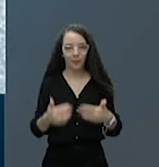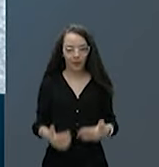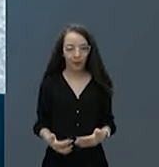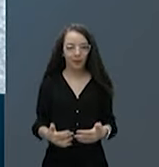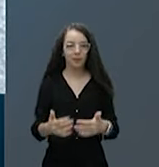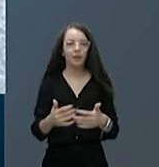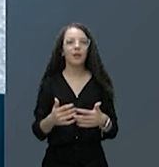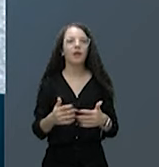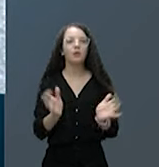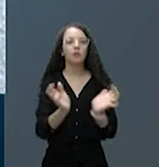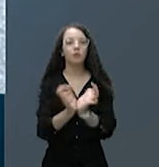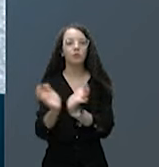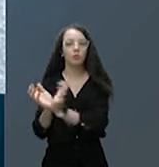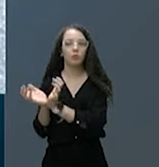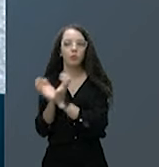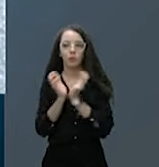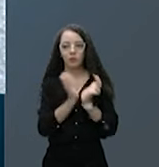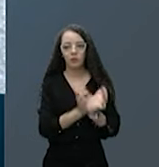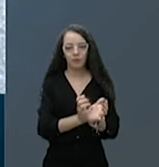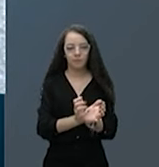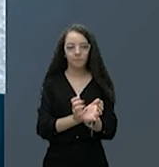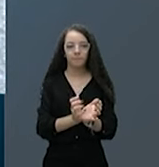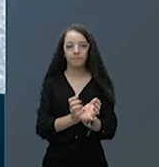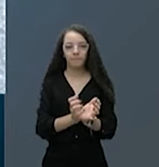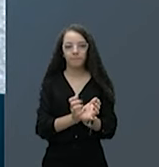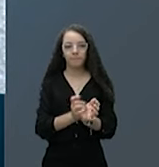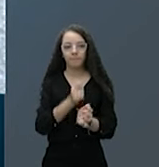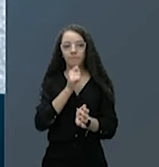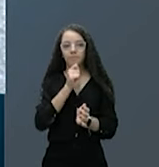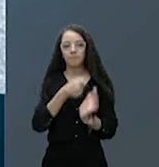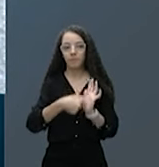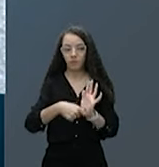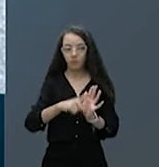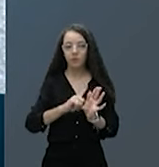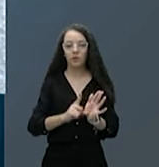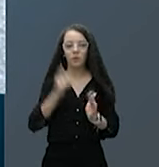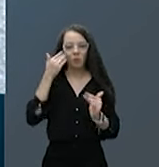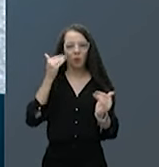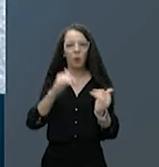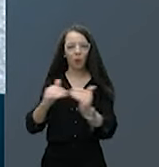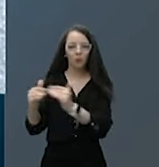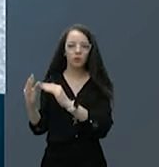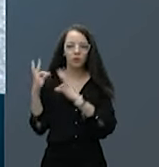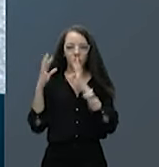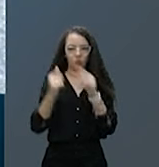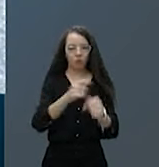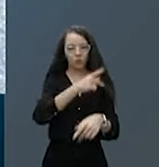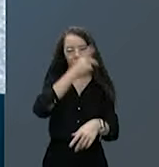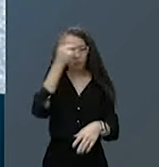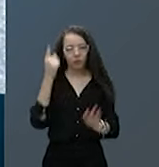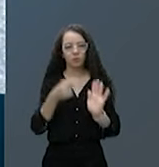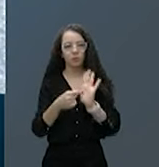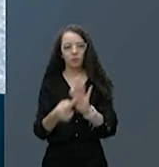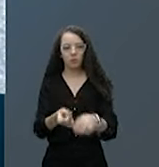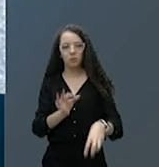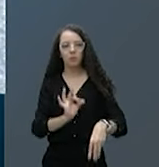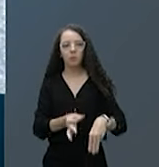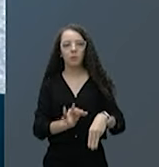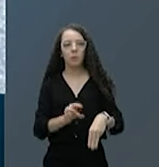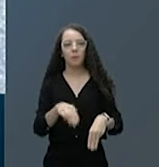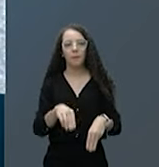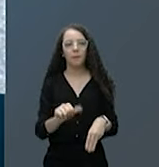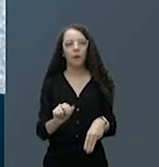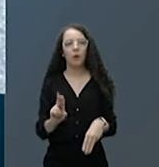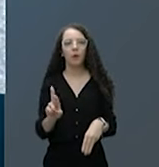Público. Eu adianto que, dada a concordância geral expressada pelo eminente ministro Mauro Campbell, não será